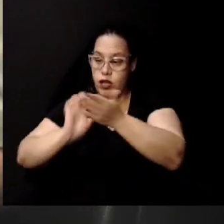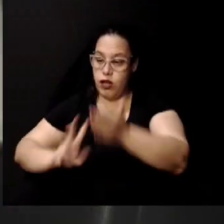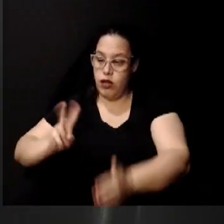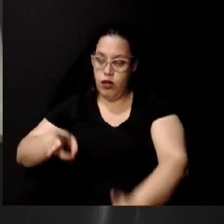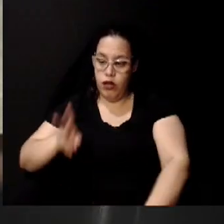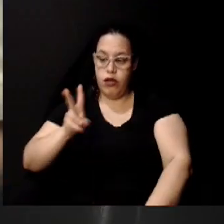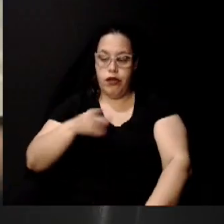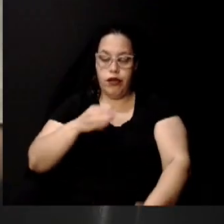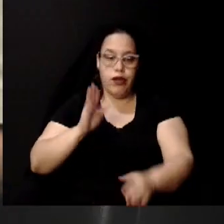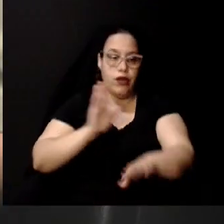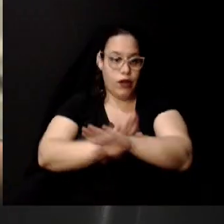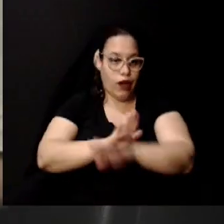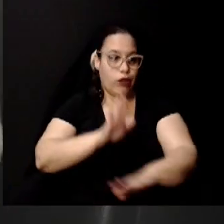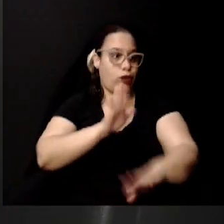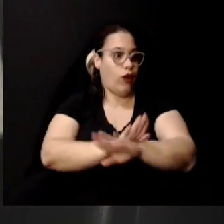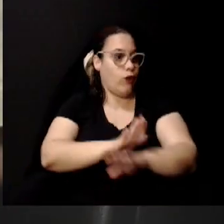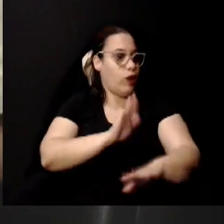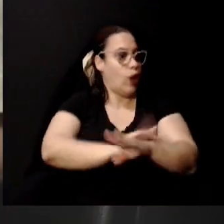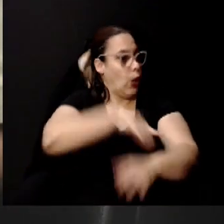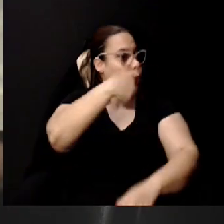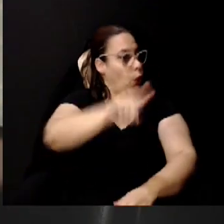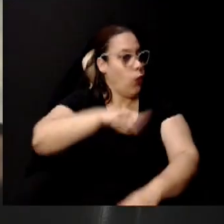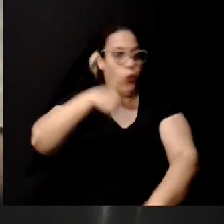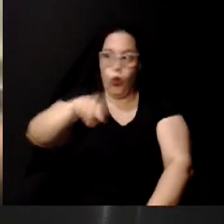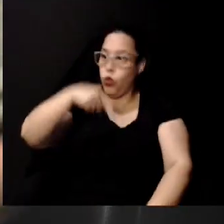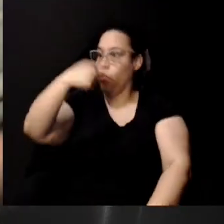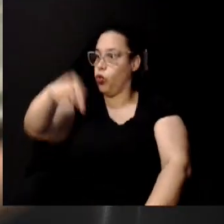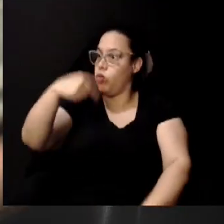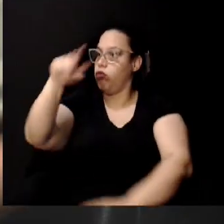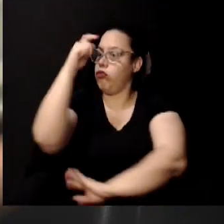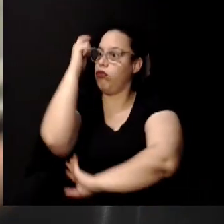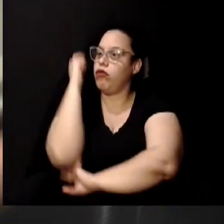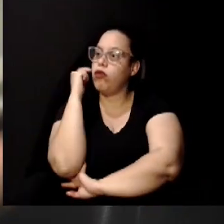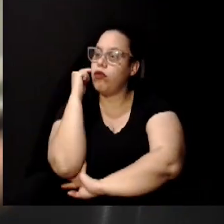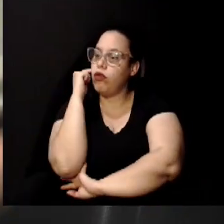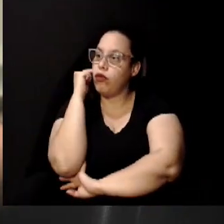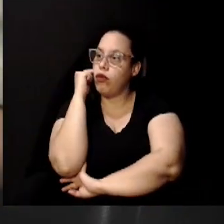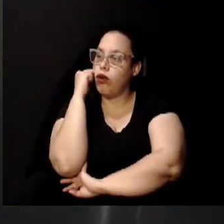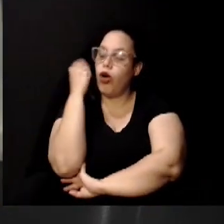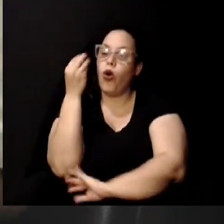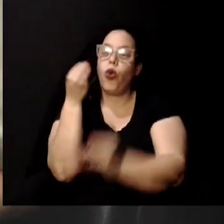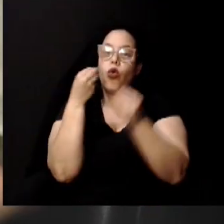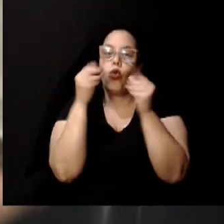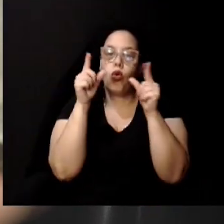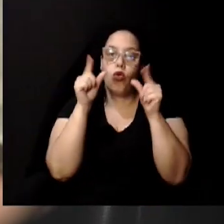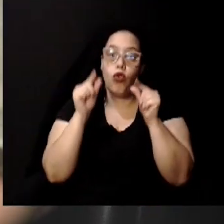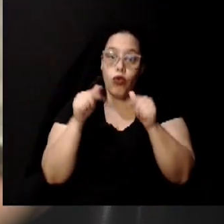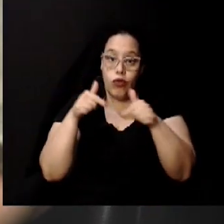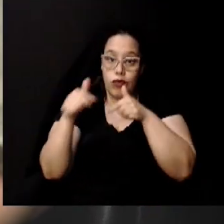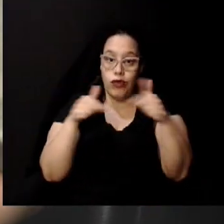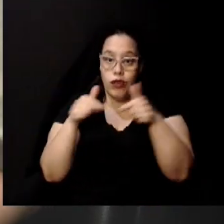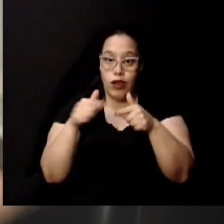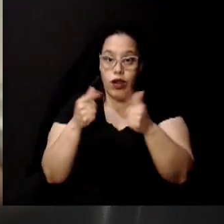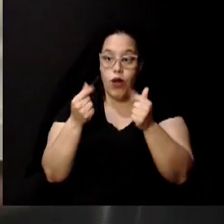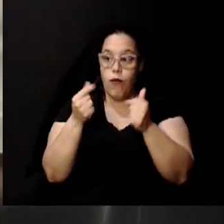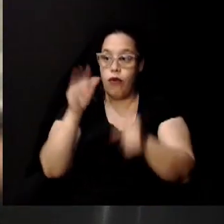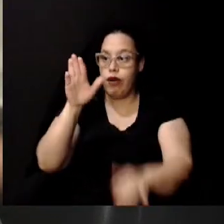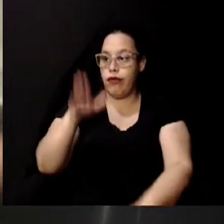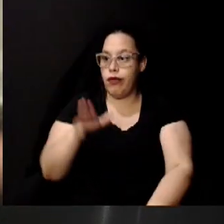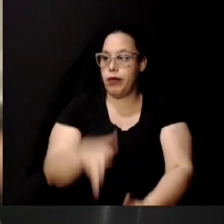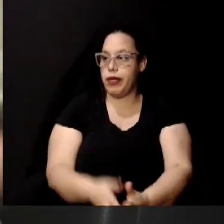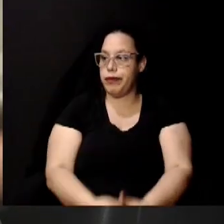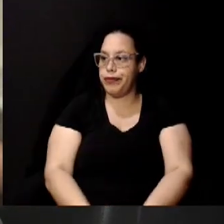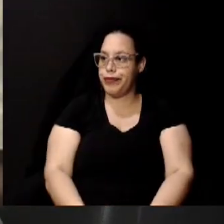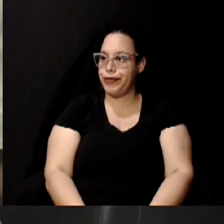que é curto, né? Porque a primeira coisa que se pensa é como é que você reduz força de trabalho para economizar. Então a gente está